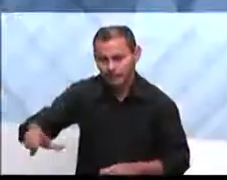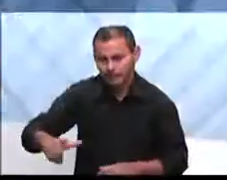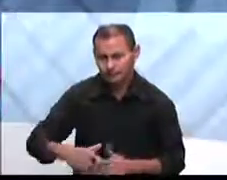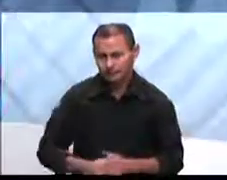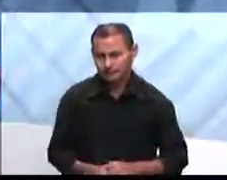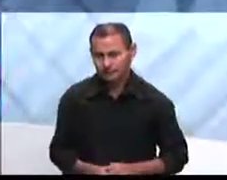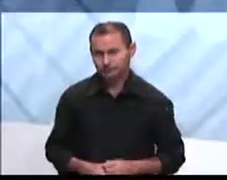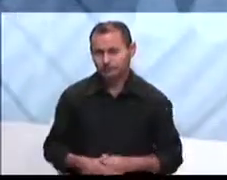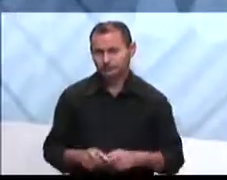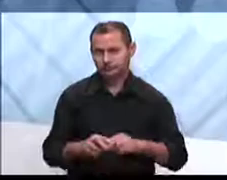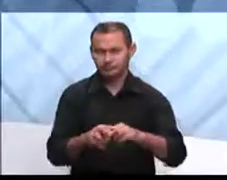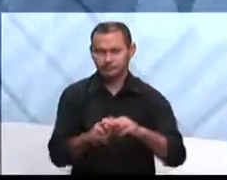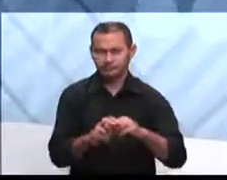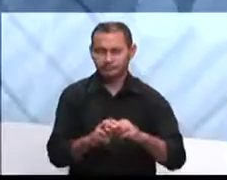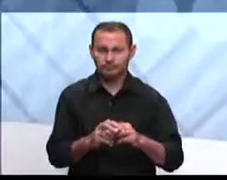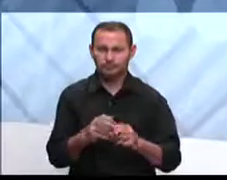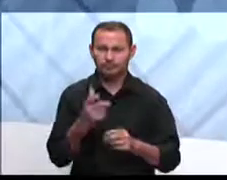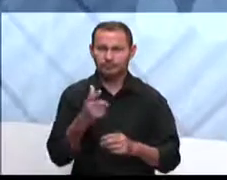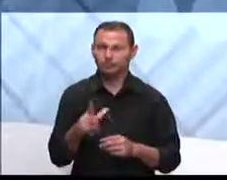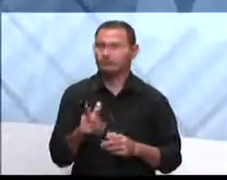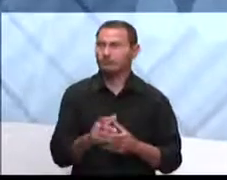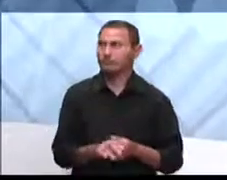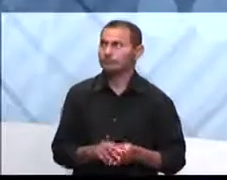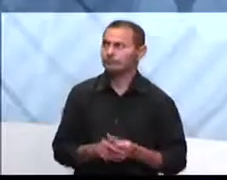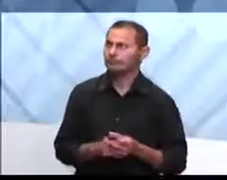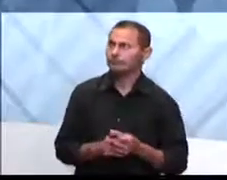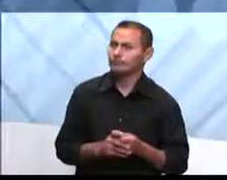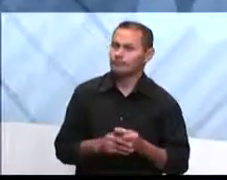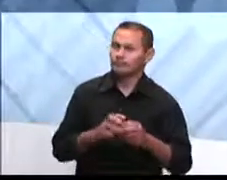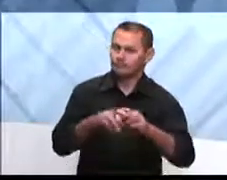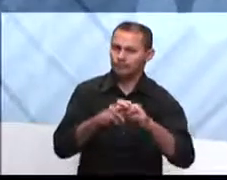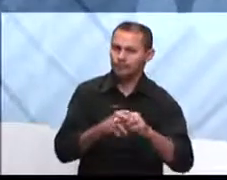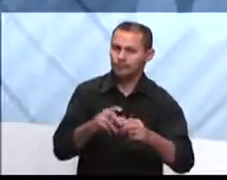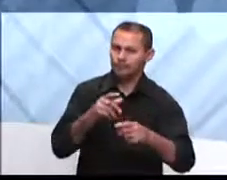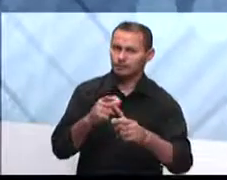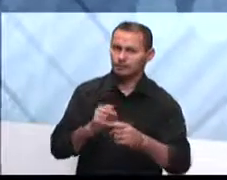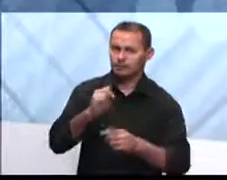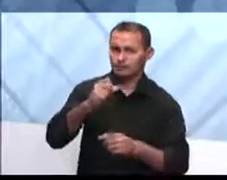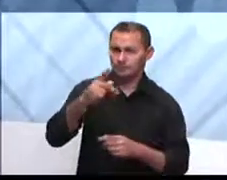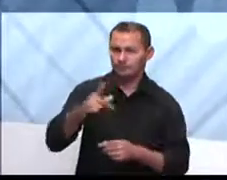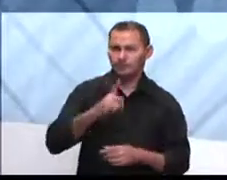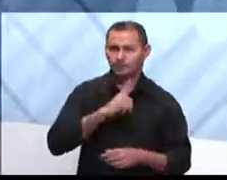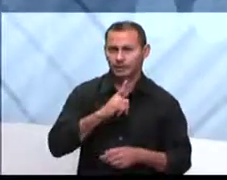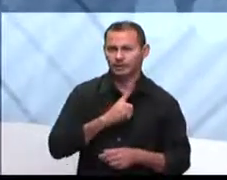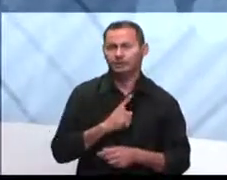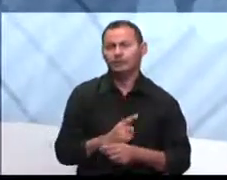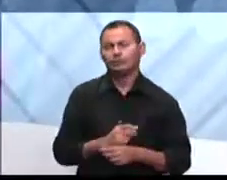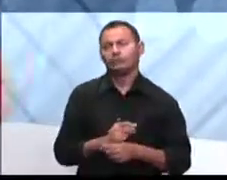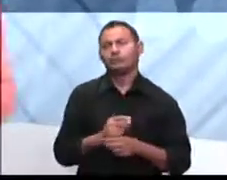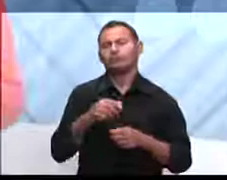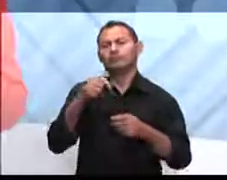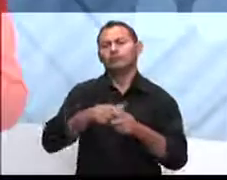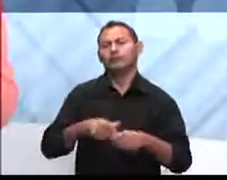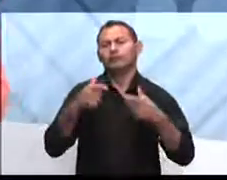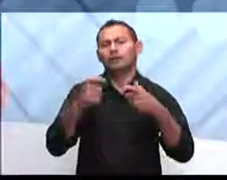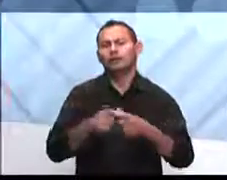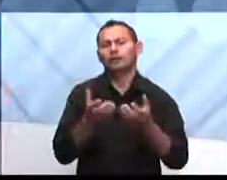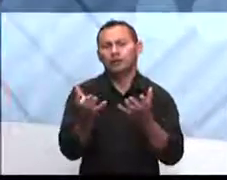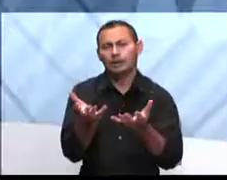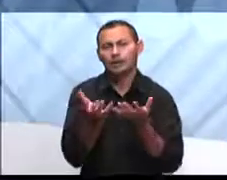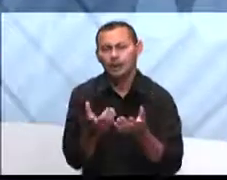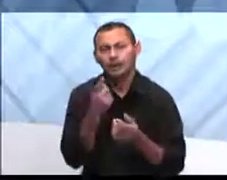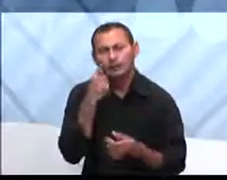então, a questão, novamente, da situação, problema. Temos ali um posto aonde ela